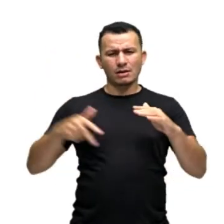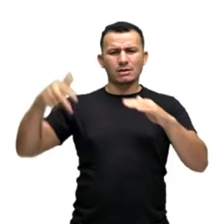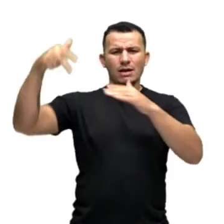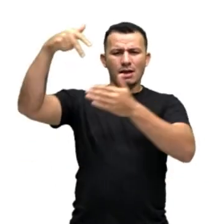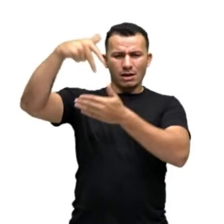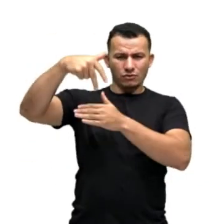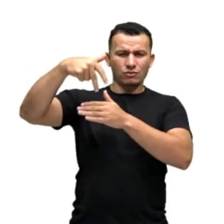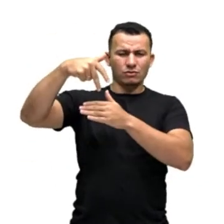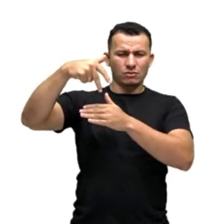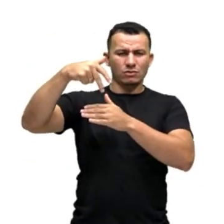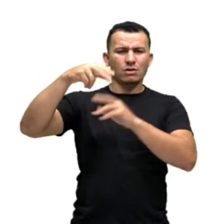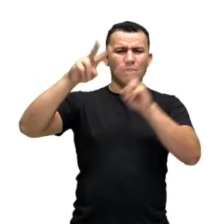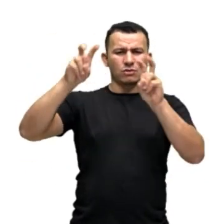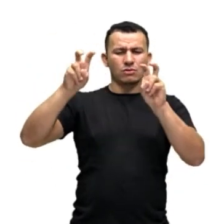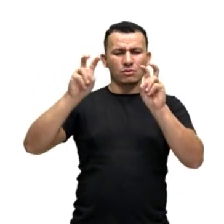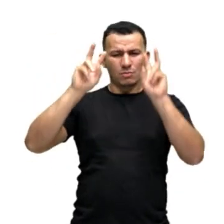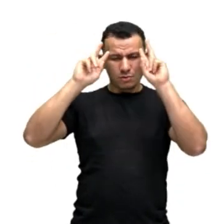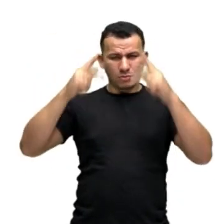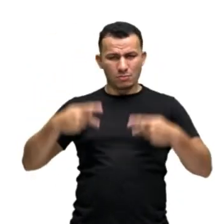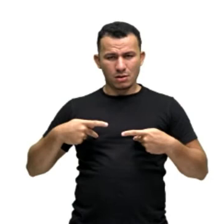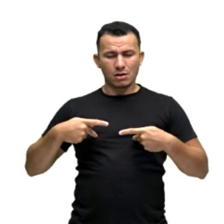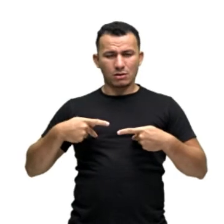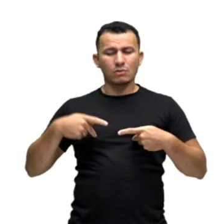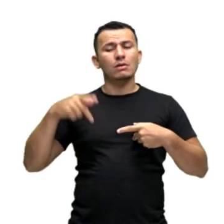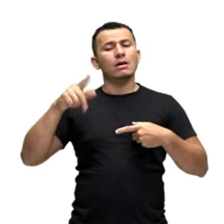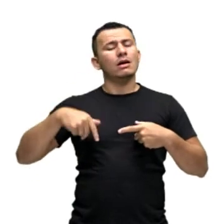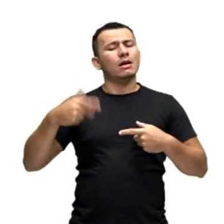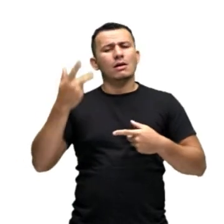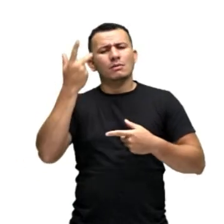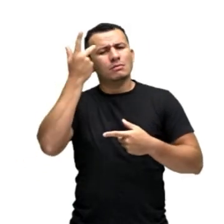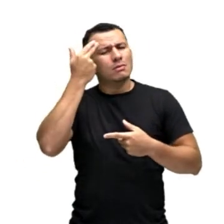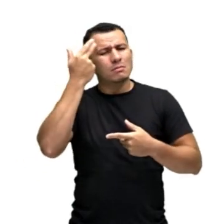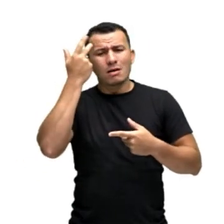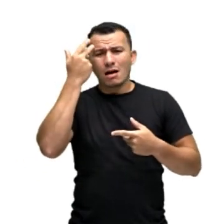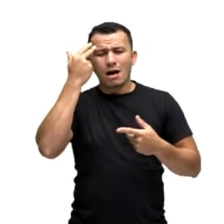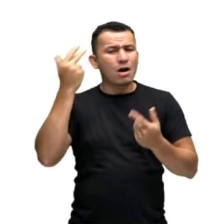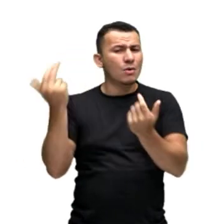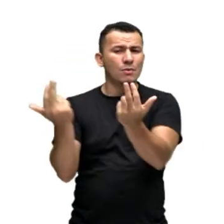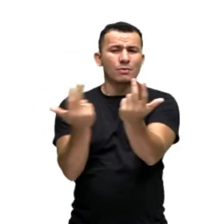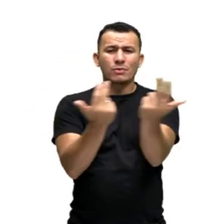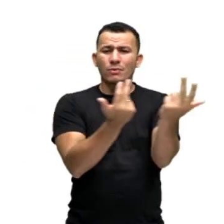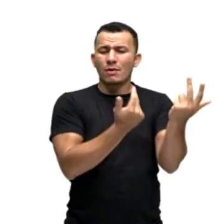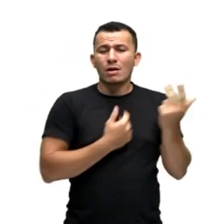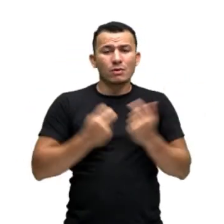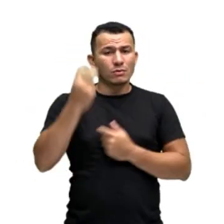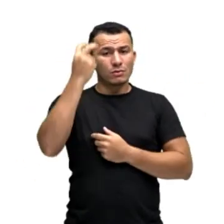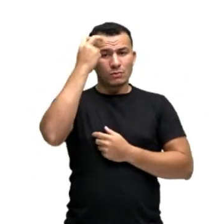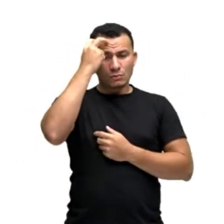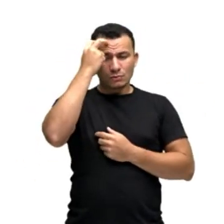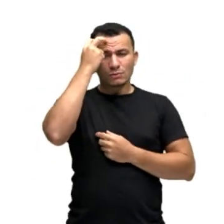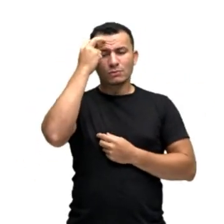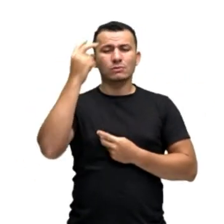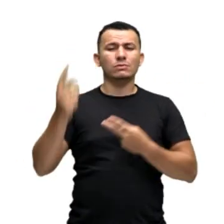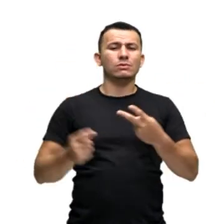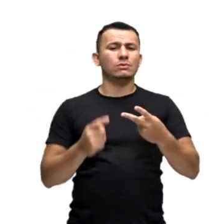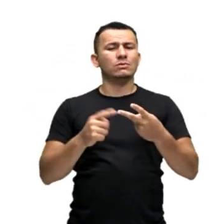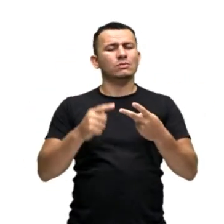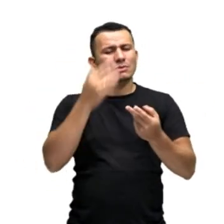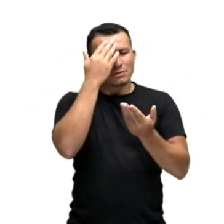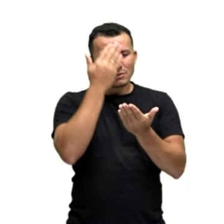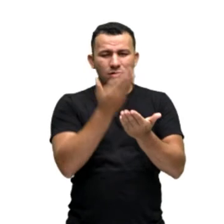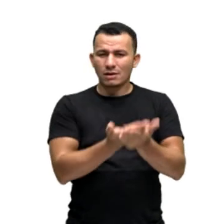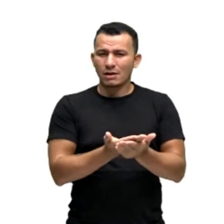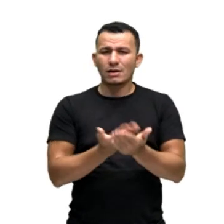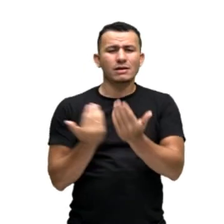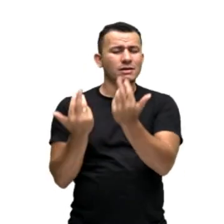em relação ao ser humano é comum a todas essas culturas em todas as essas crenças né